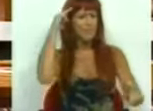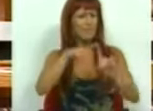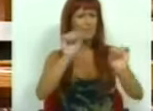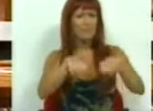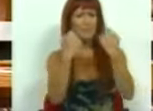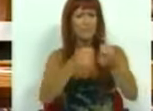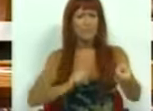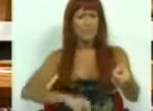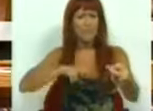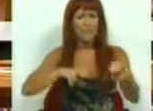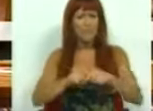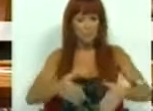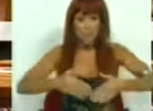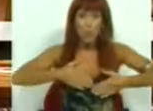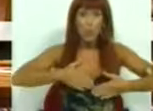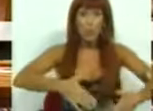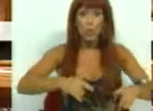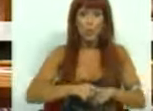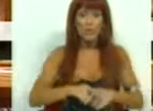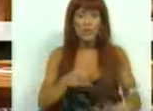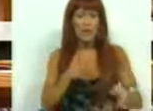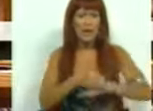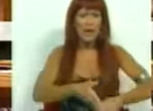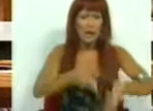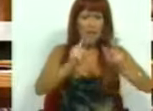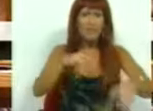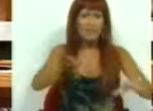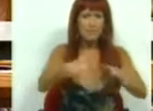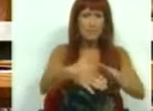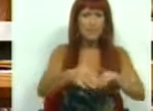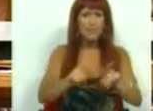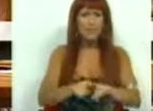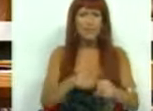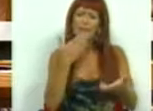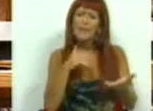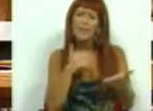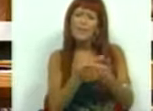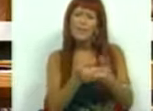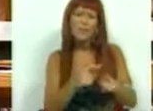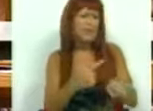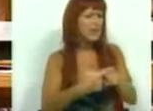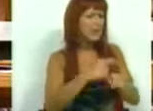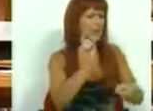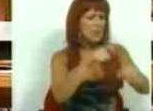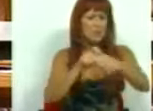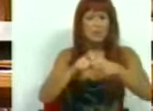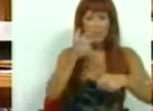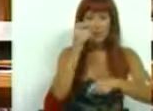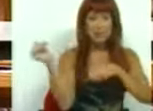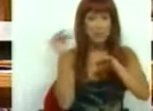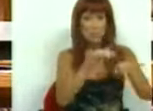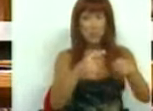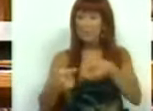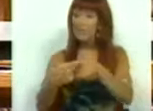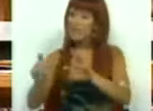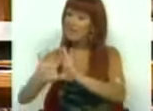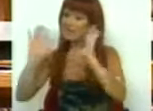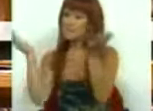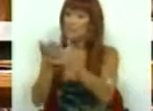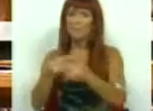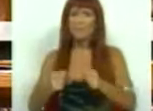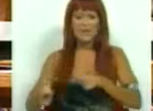sobre o capital, o voluntariado e o livre acesso e participação, a harmonização entre o interesse dos membros utilizadores com o interesse